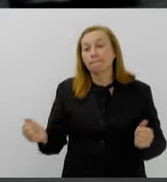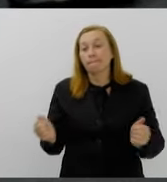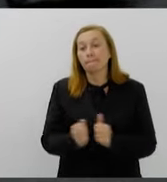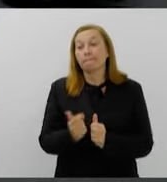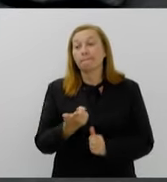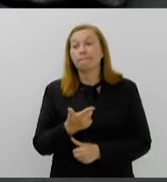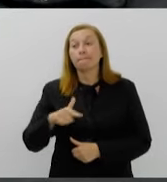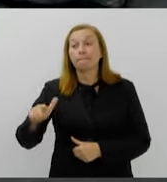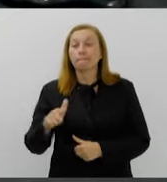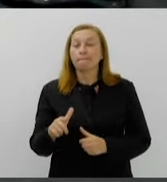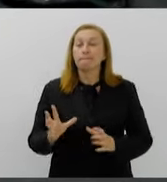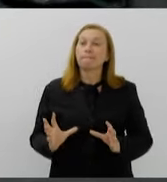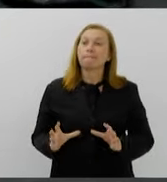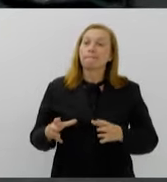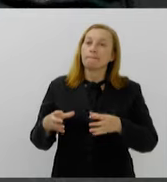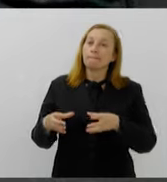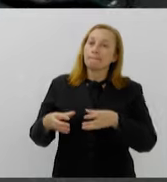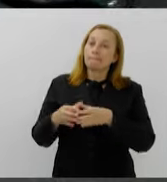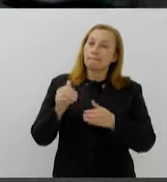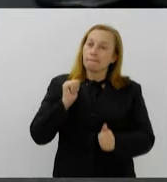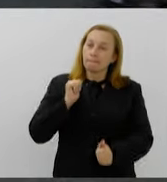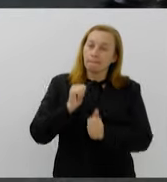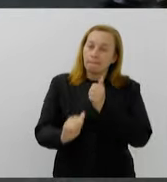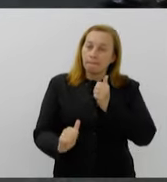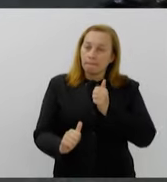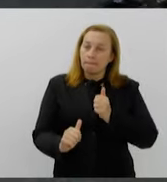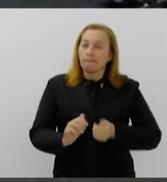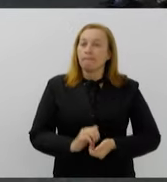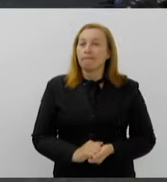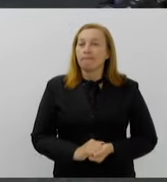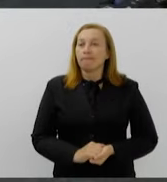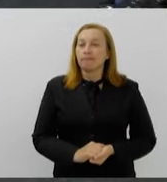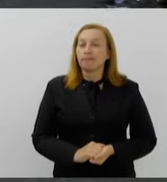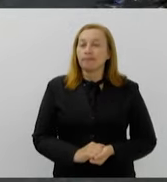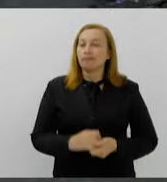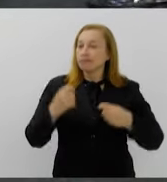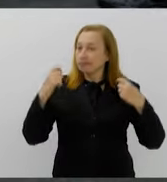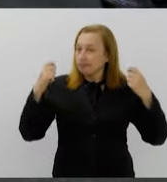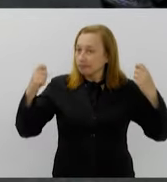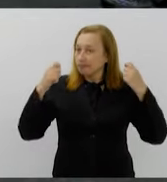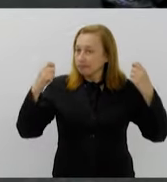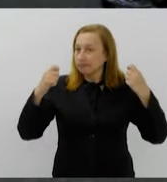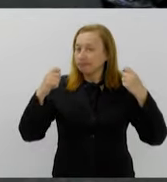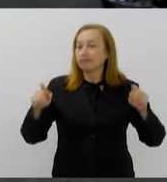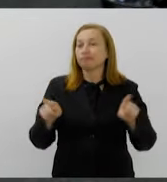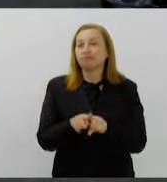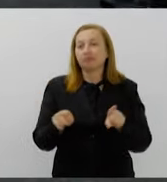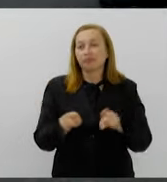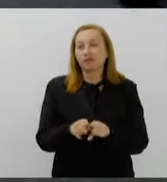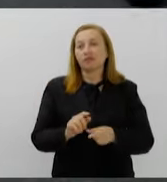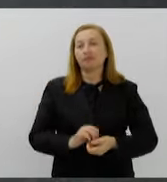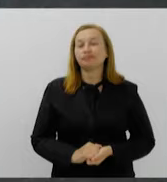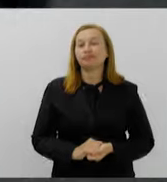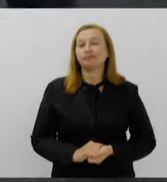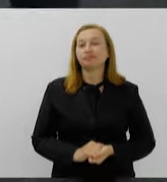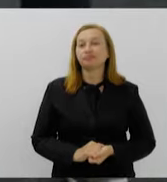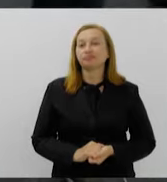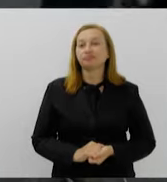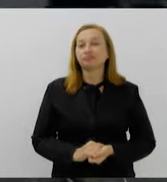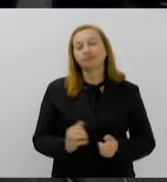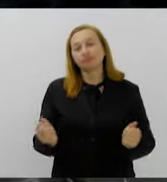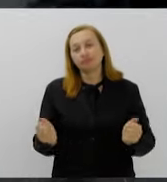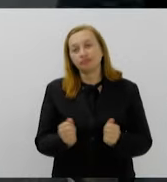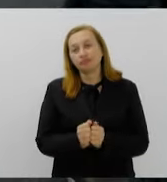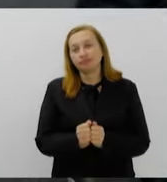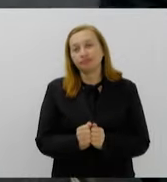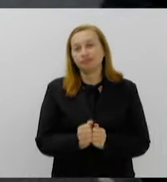outros esportistas e dirigentes eh de torcidas ele também tem eh juntado